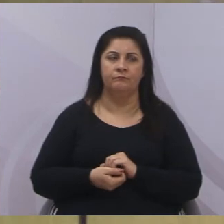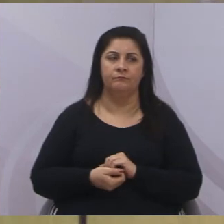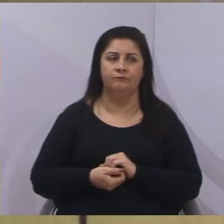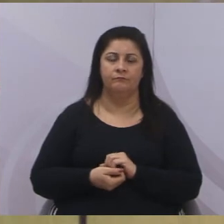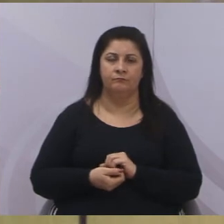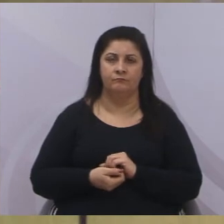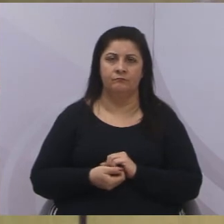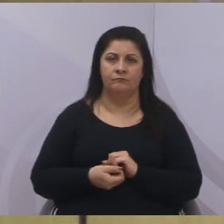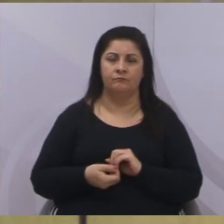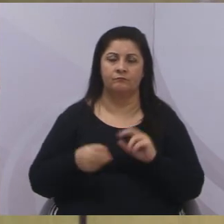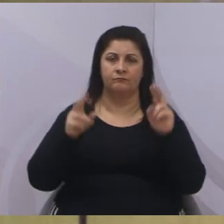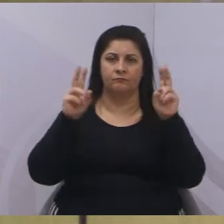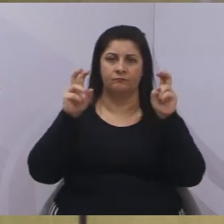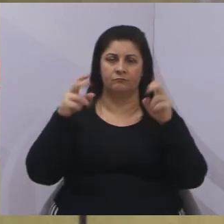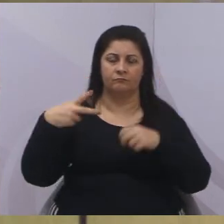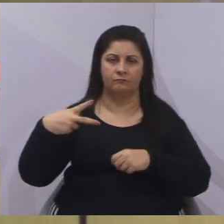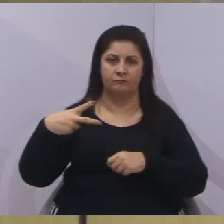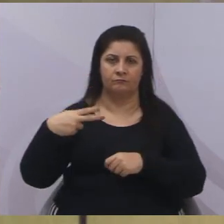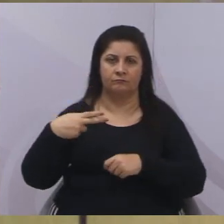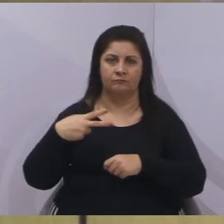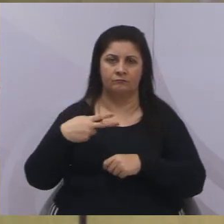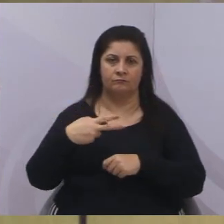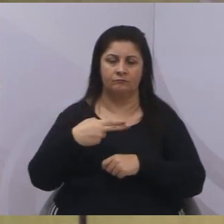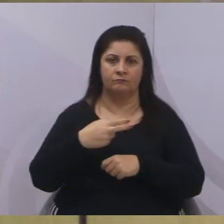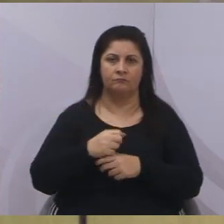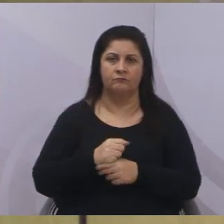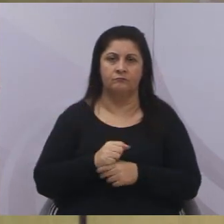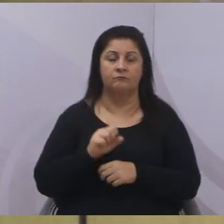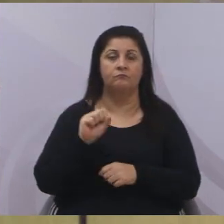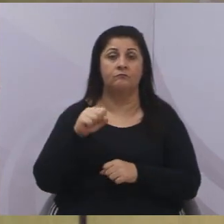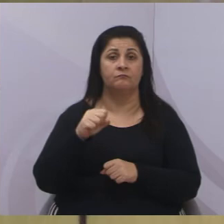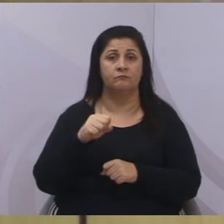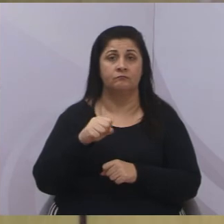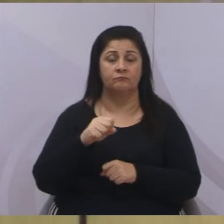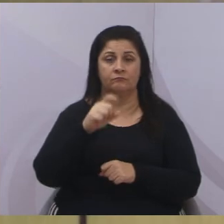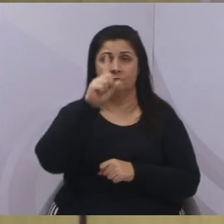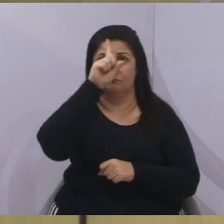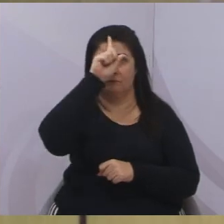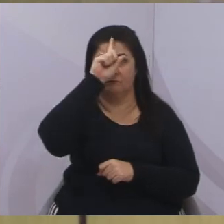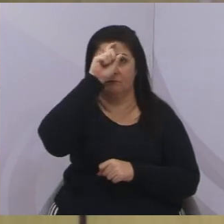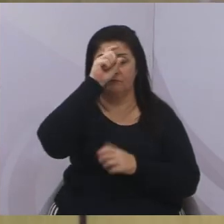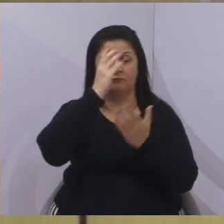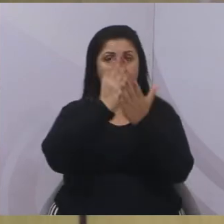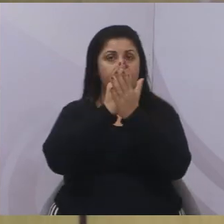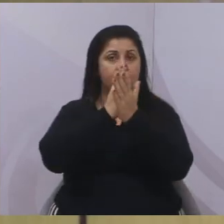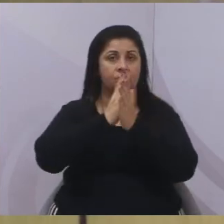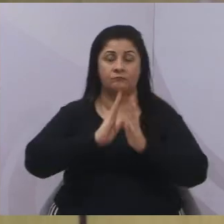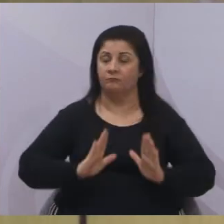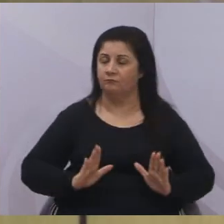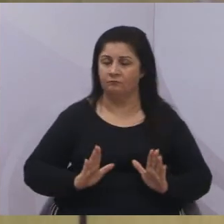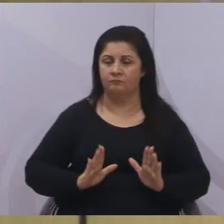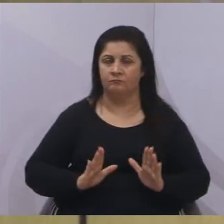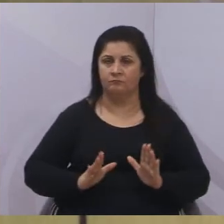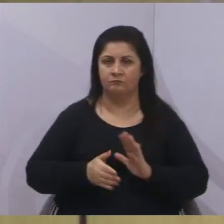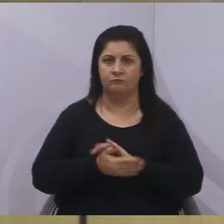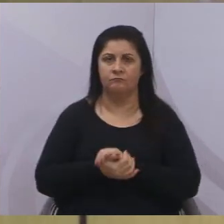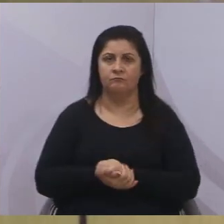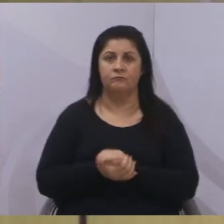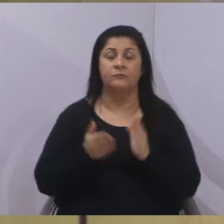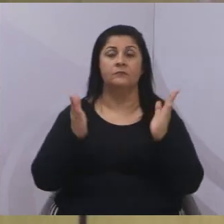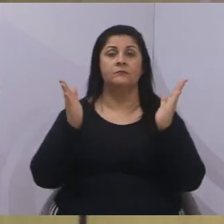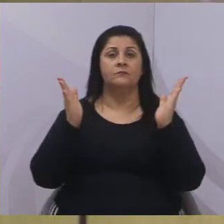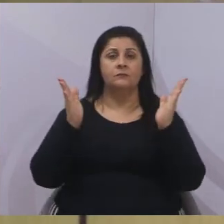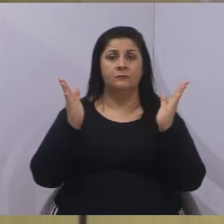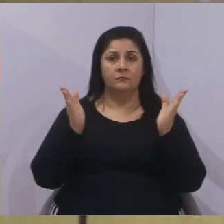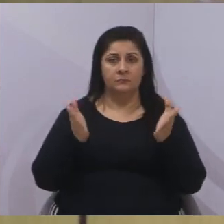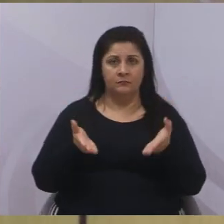Em relação às cirurgias, realmente houve um período que a Santa Casa suspendeu tudo. Então, agora que